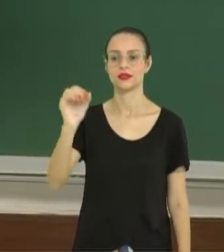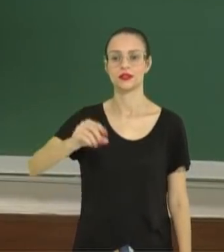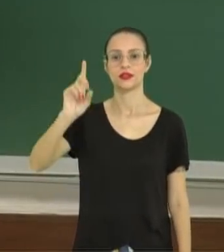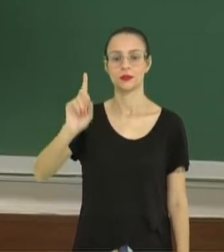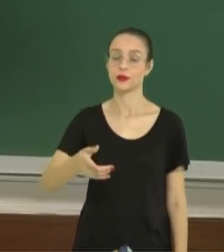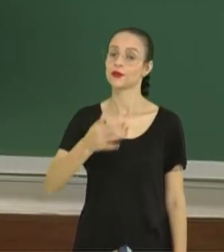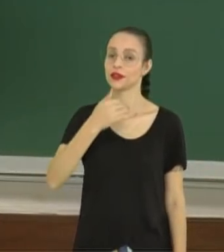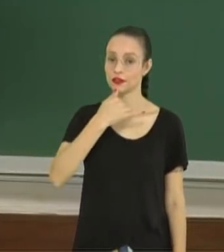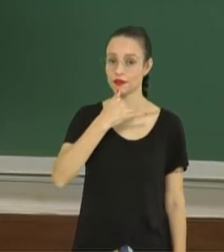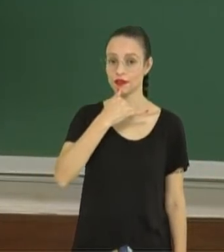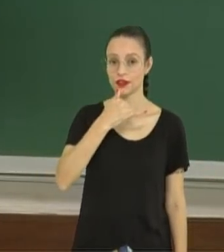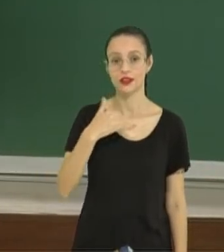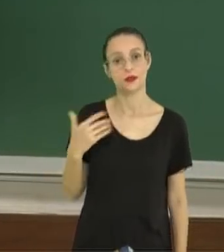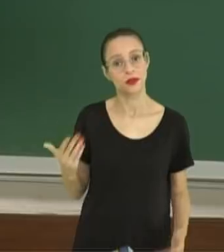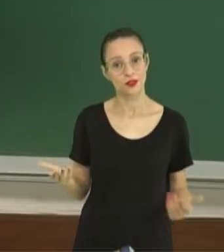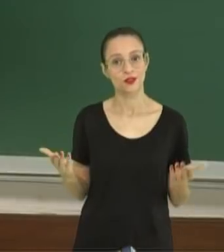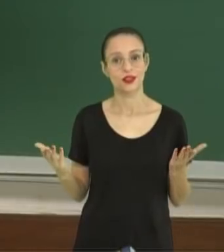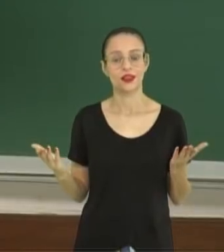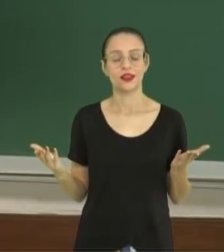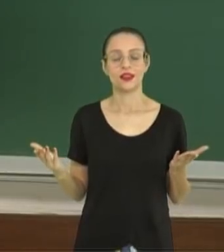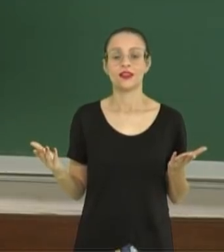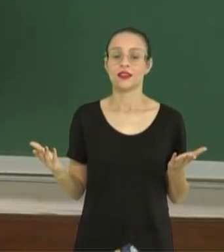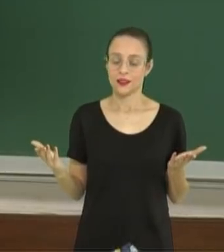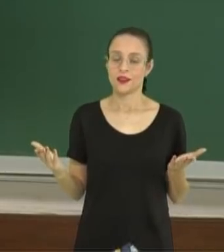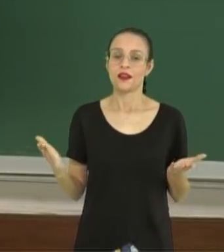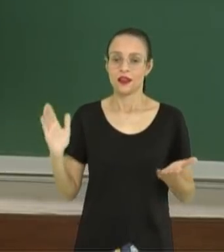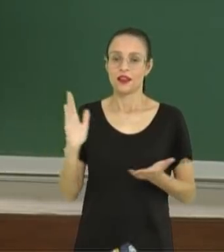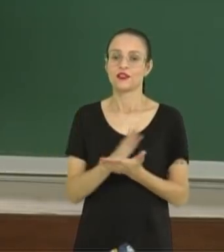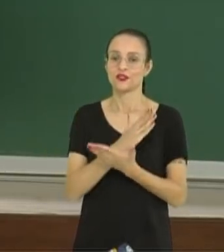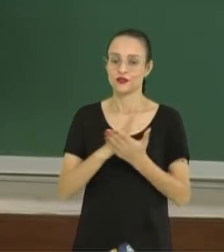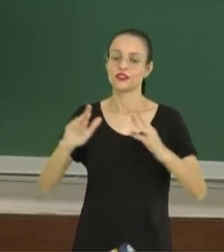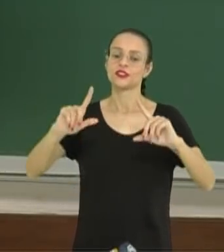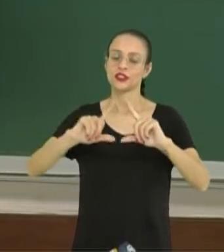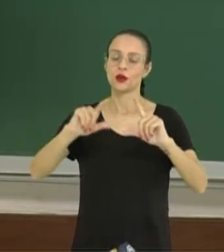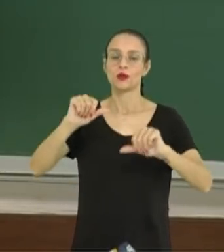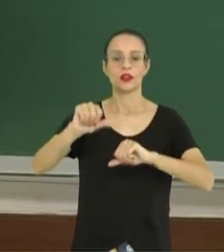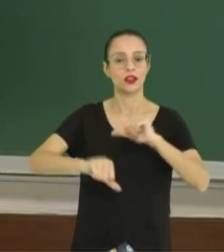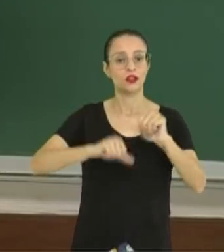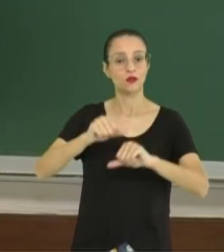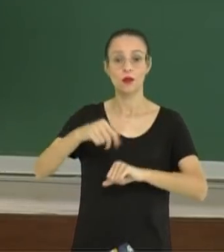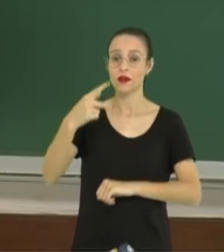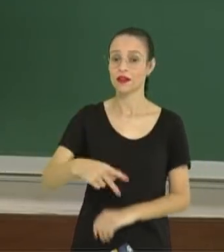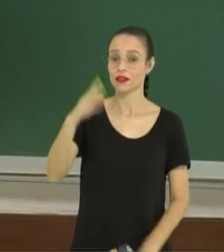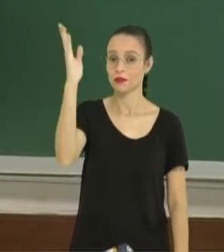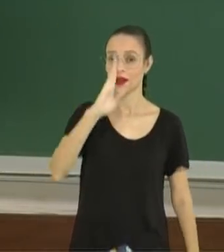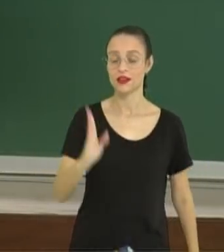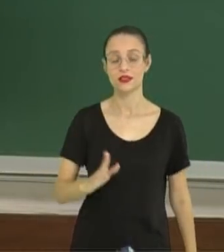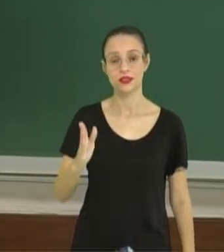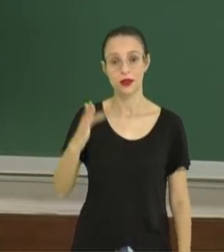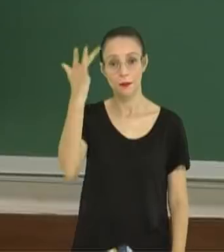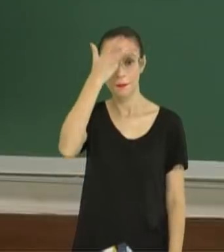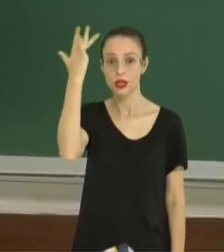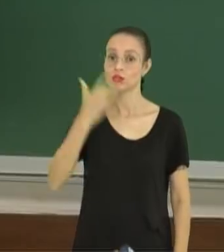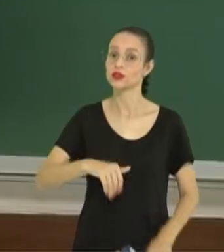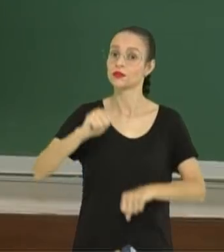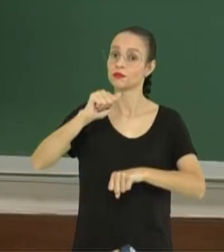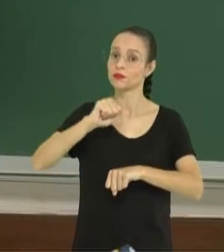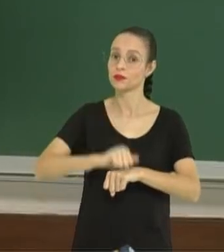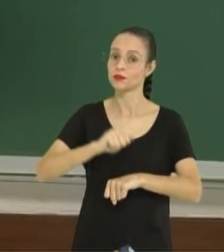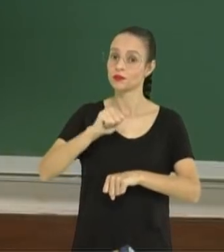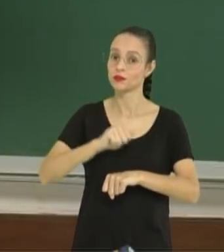E, infelizmente, essa divisão transforma o nosso país num país de pessoas pobres, né? Que